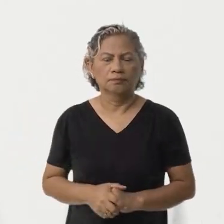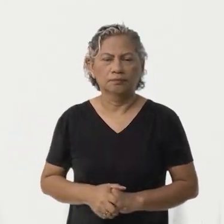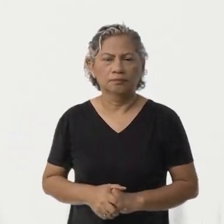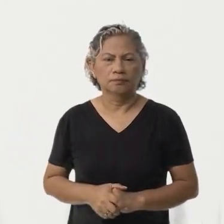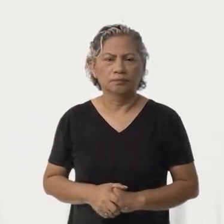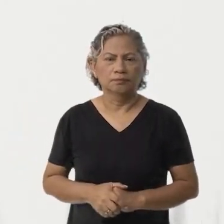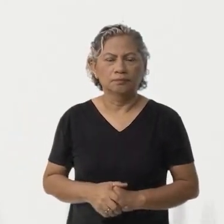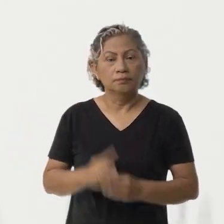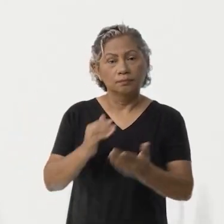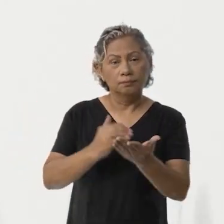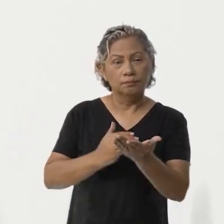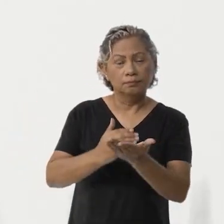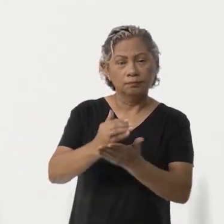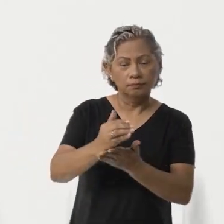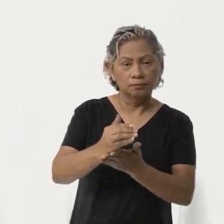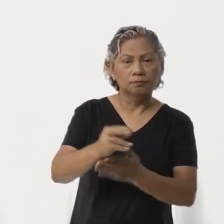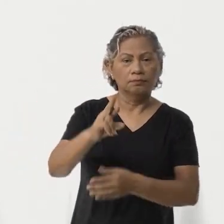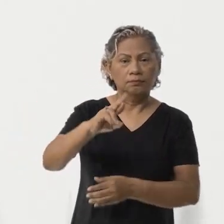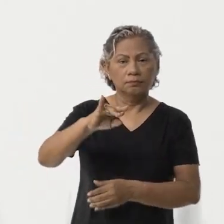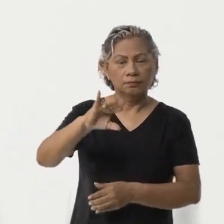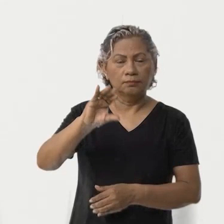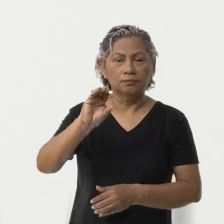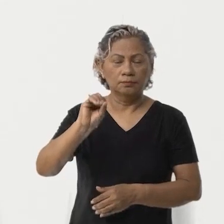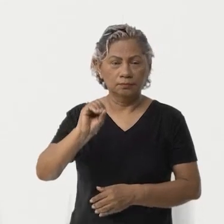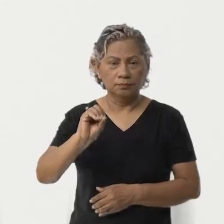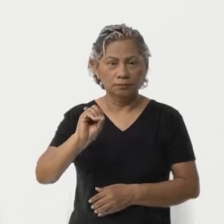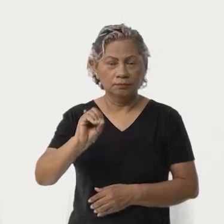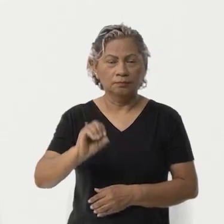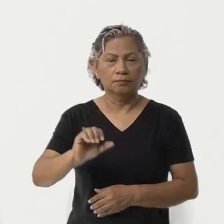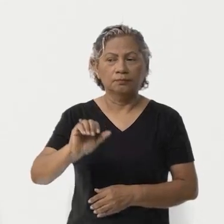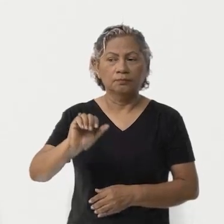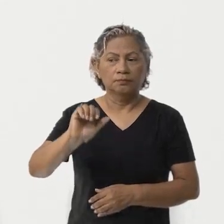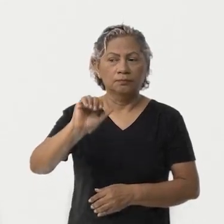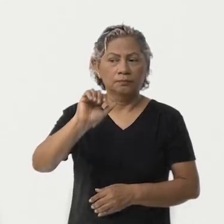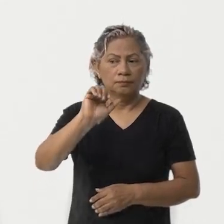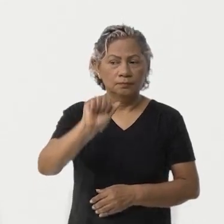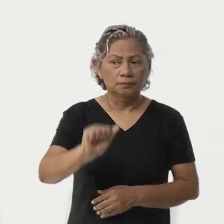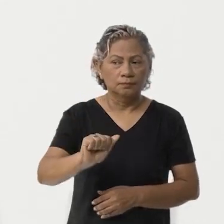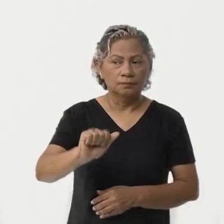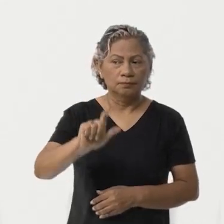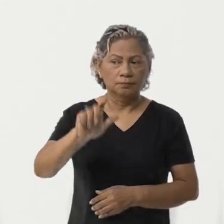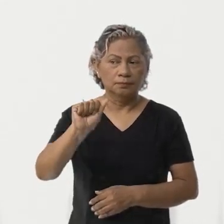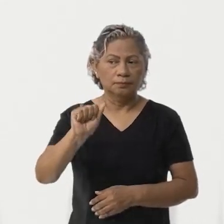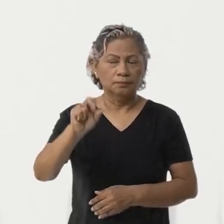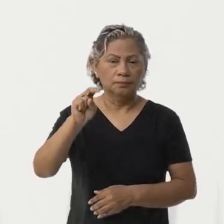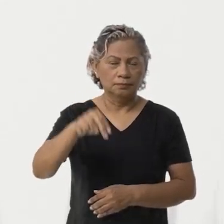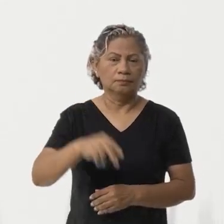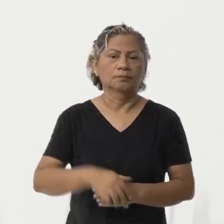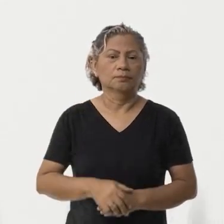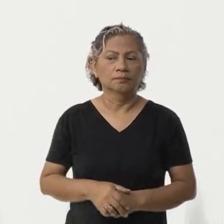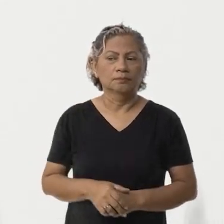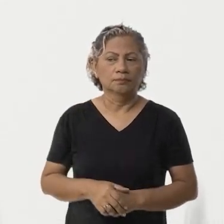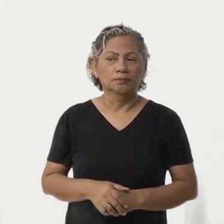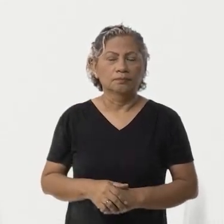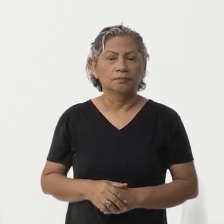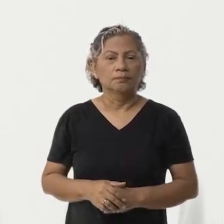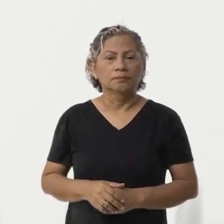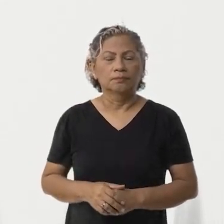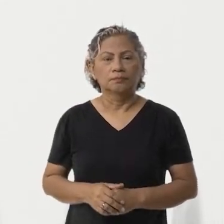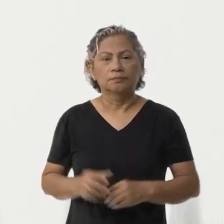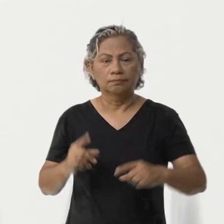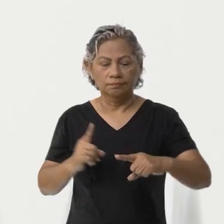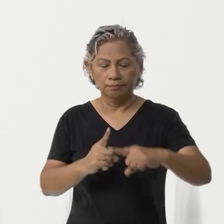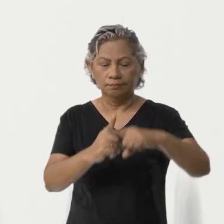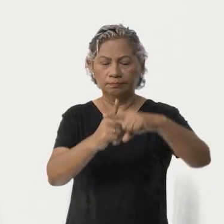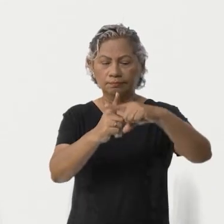extremo? É a nascente do rio Ailã. Esse é o último lugar do Brasil ao norte, por